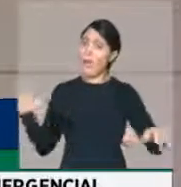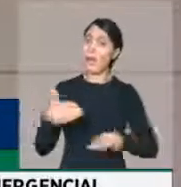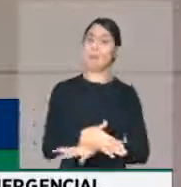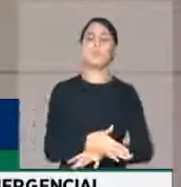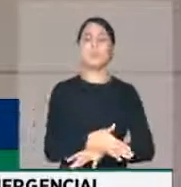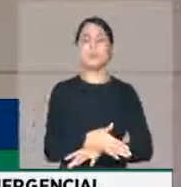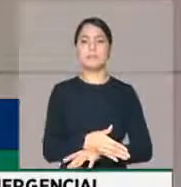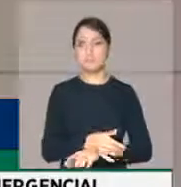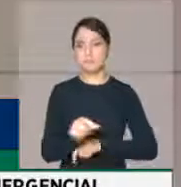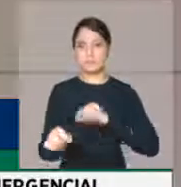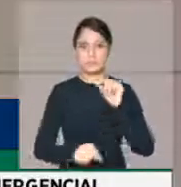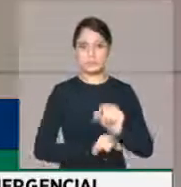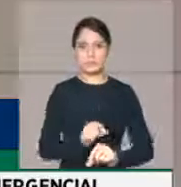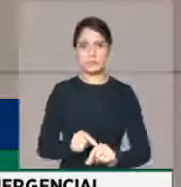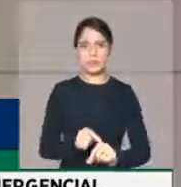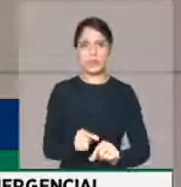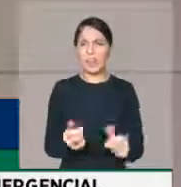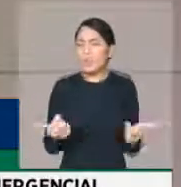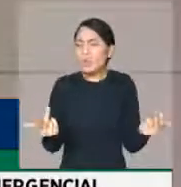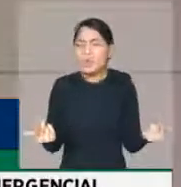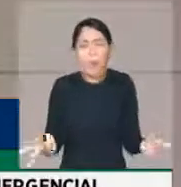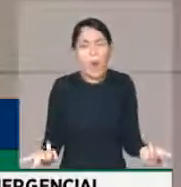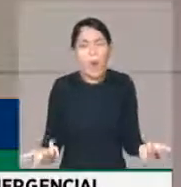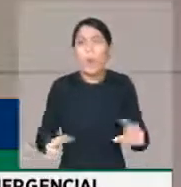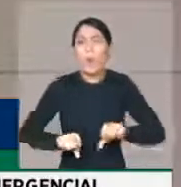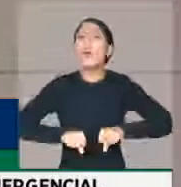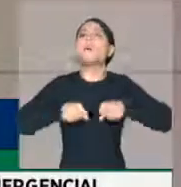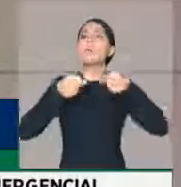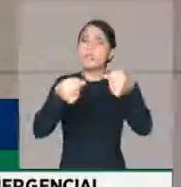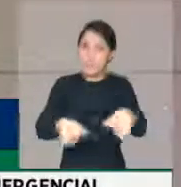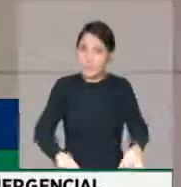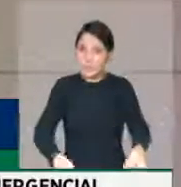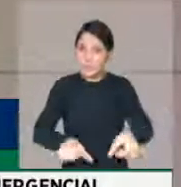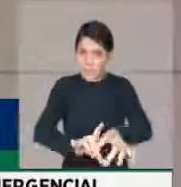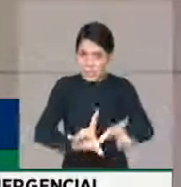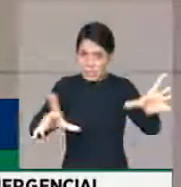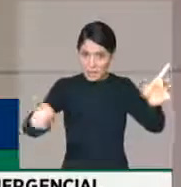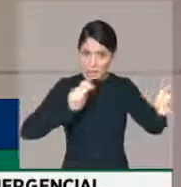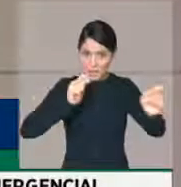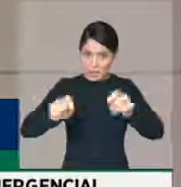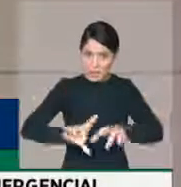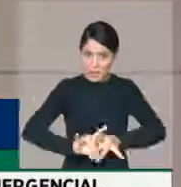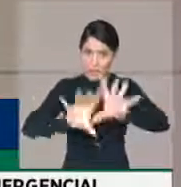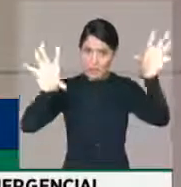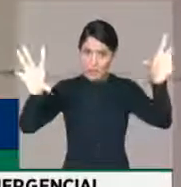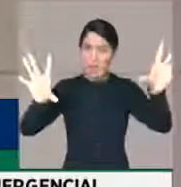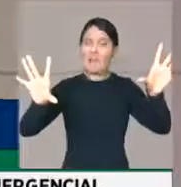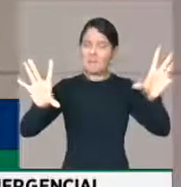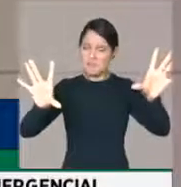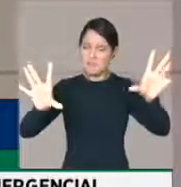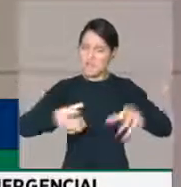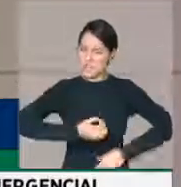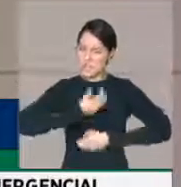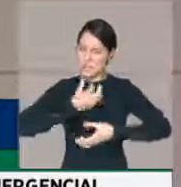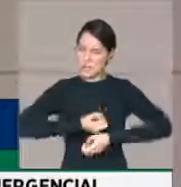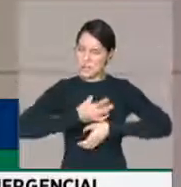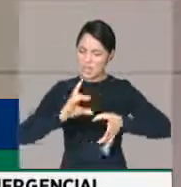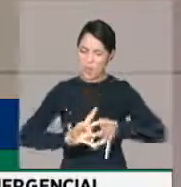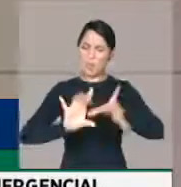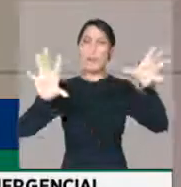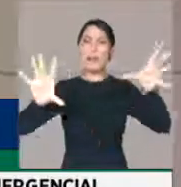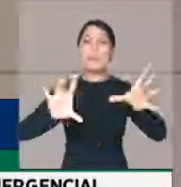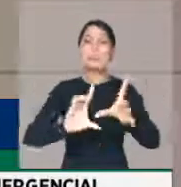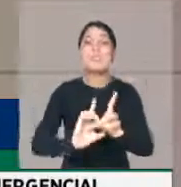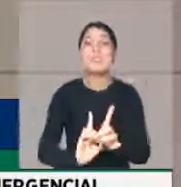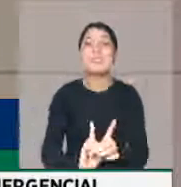se posicionarem também em defesa da liberdade de imprensa, da liberdade de expressão e da